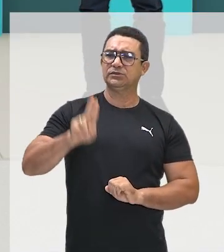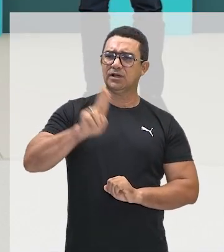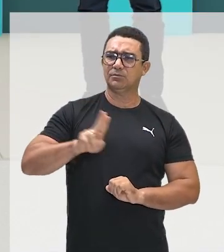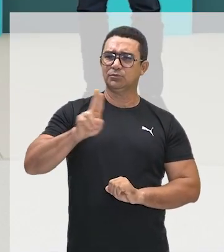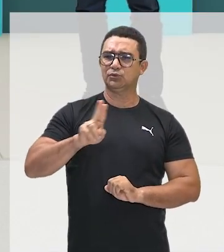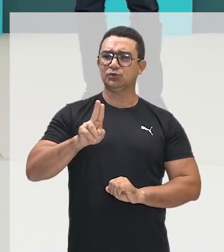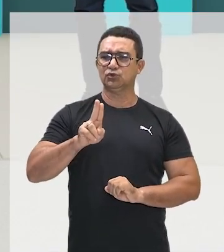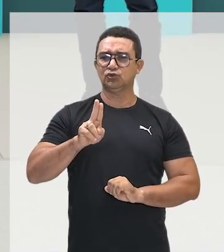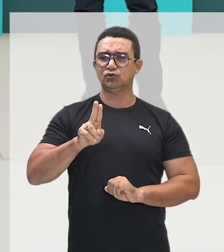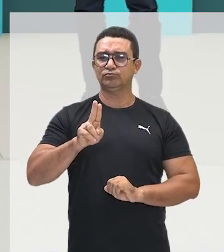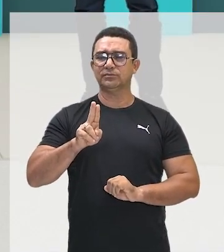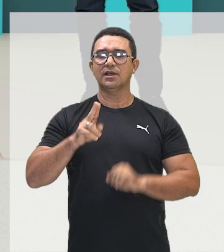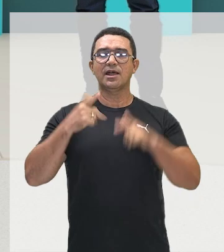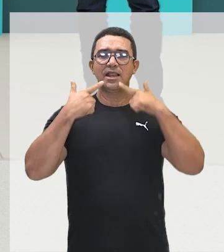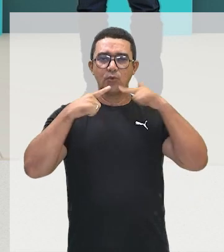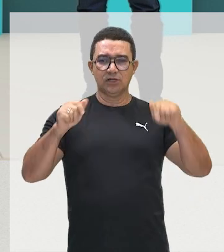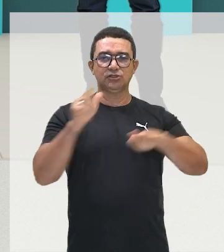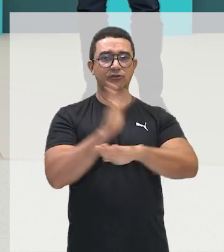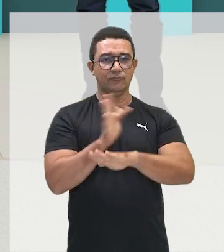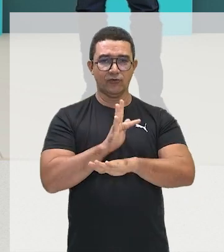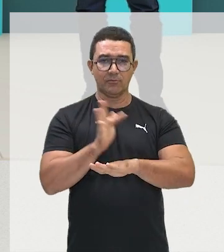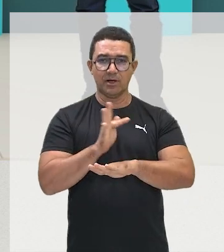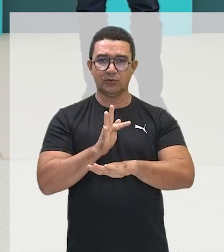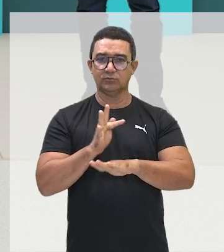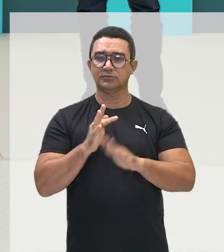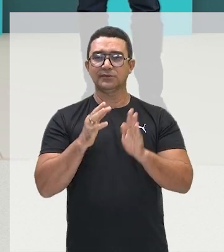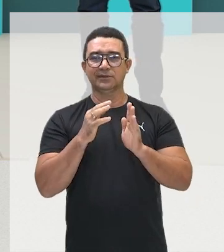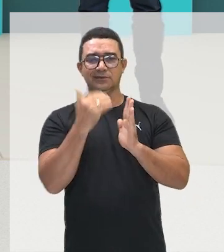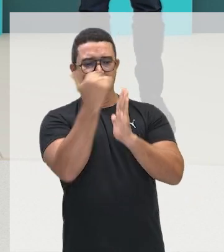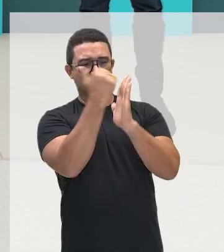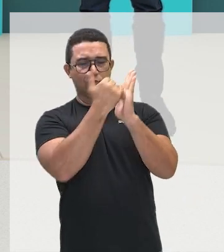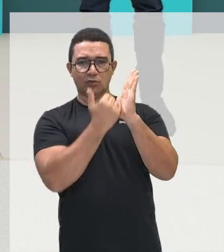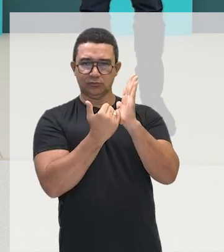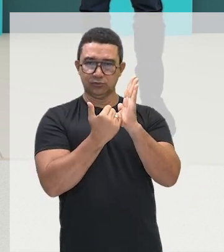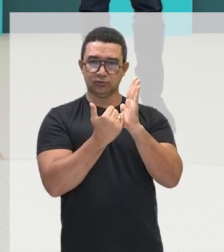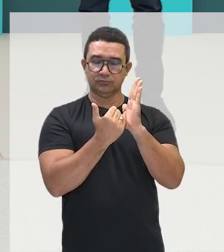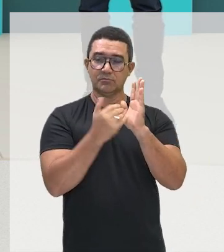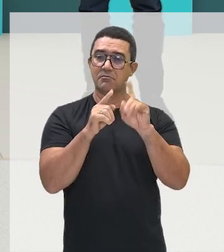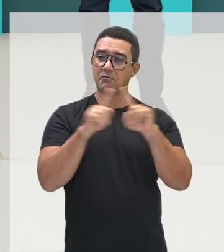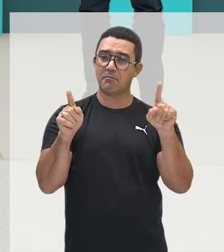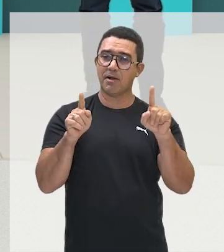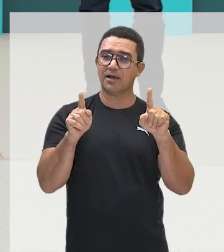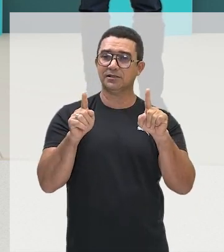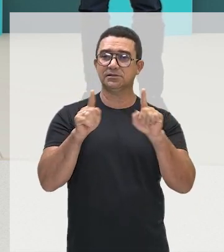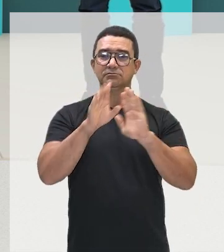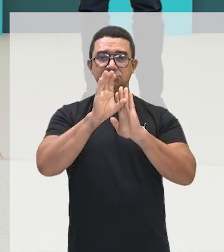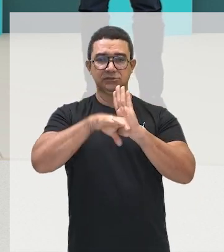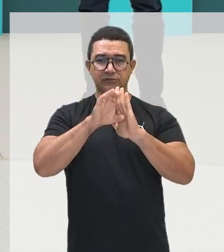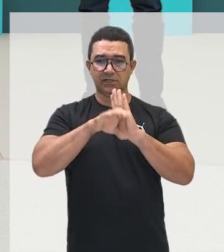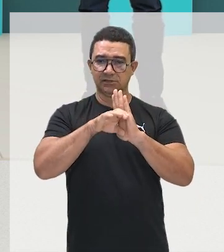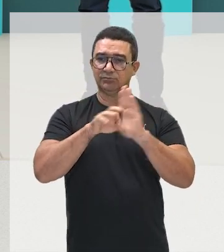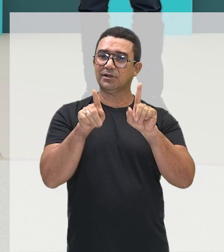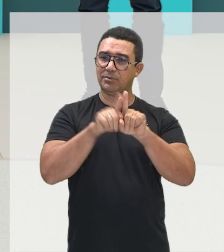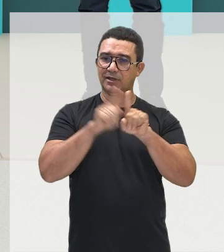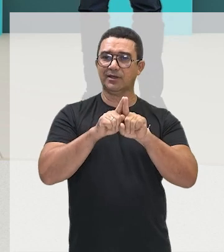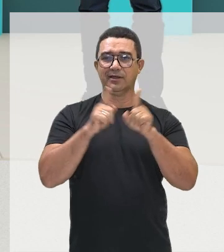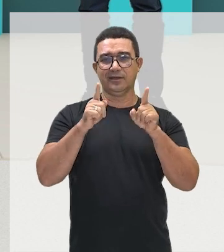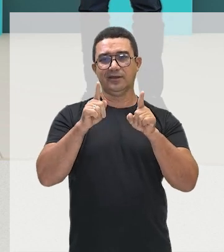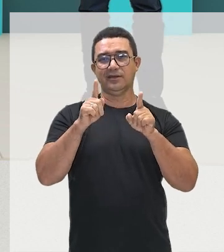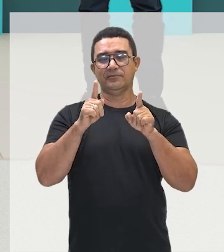linguagem formal em alguns desses tópicos aqui, na verdade em todos eles, mas também essa definição não dá conta de todas as outras